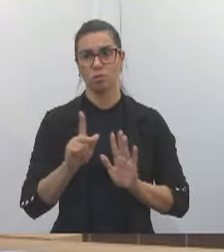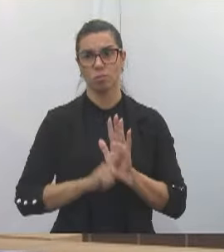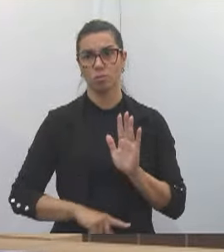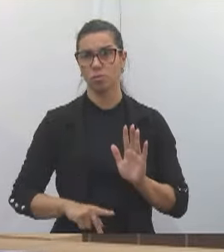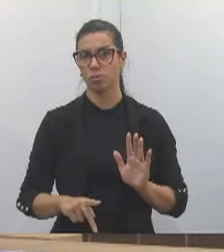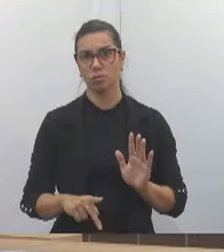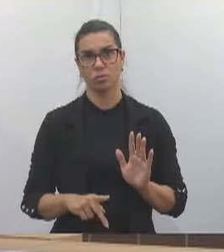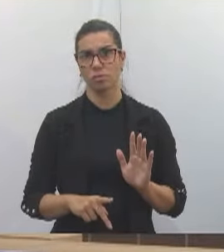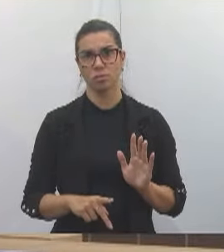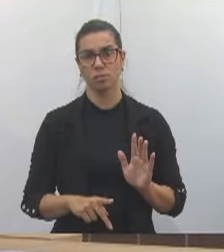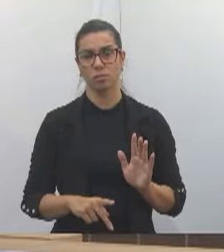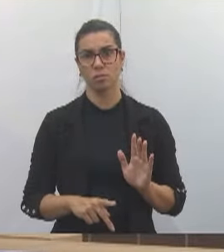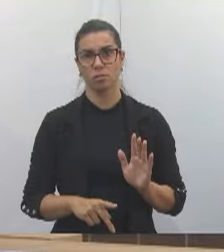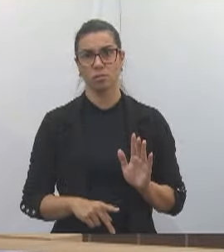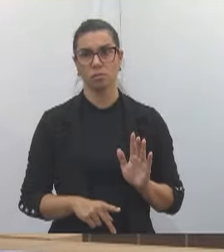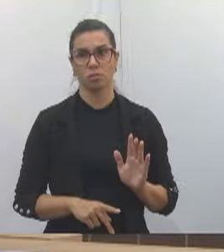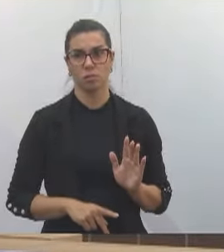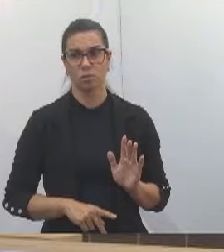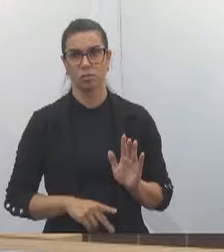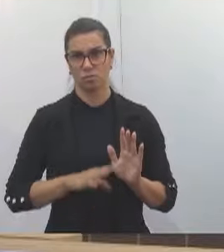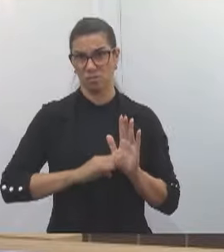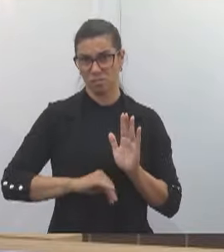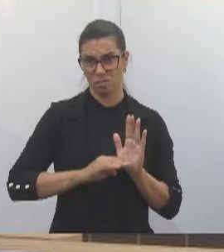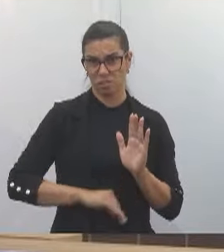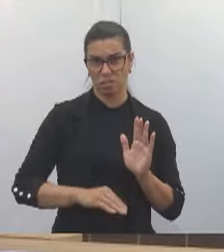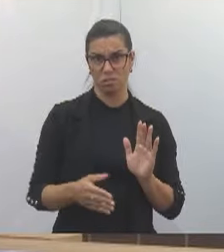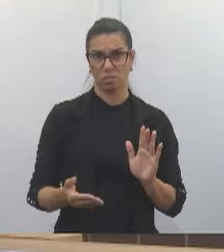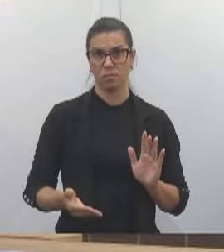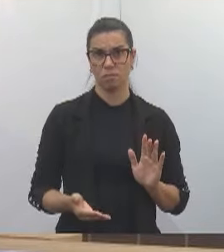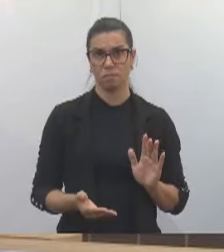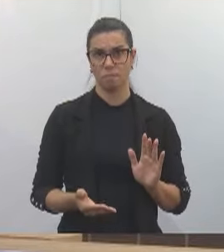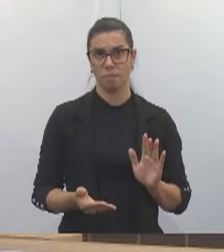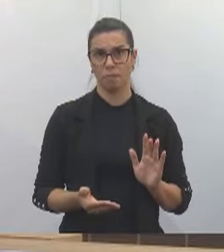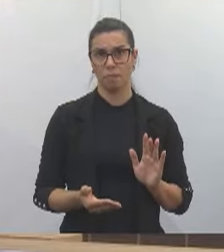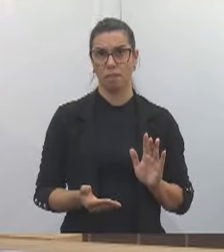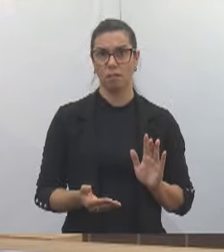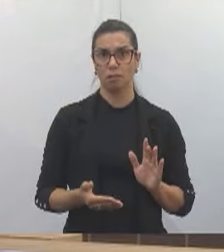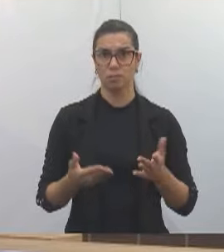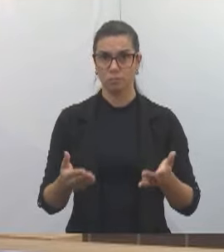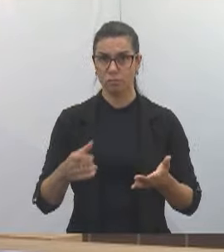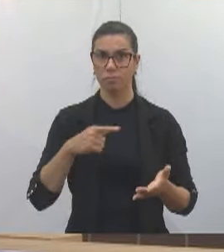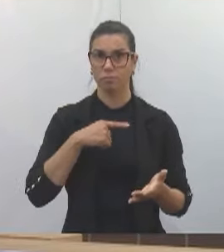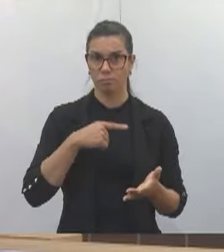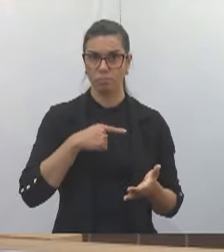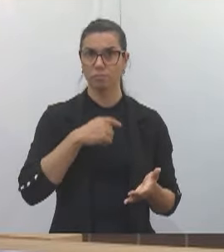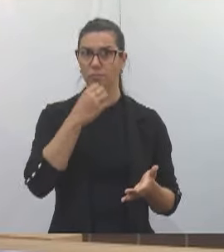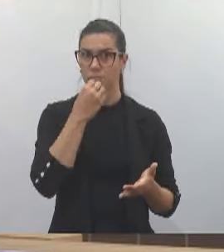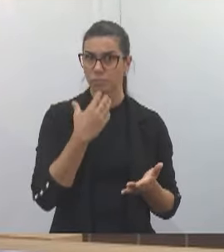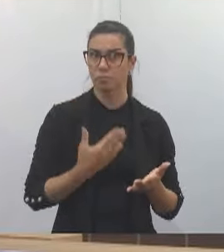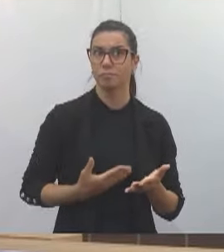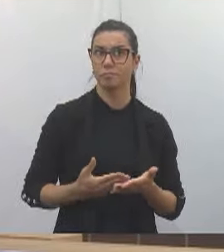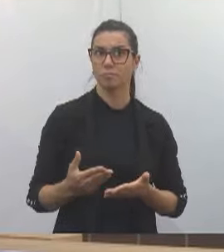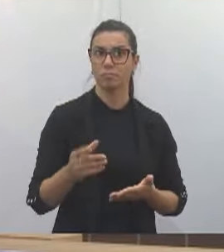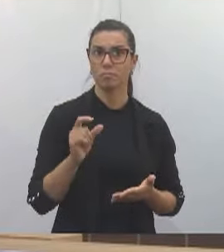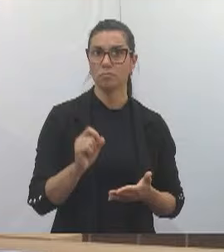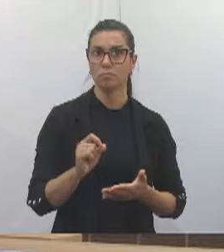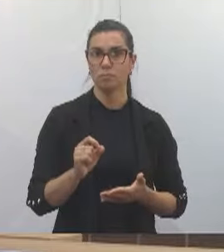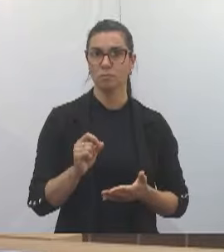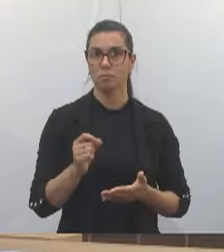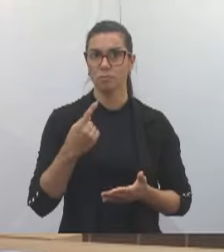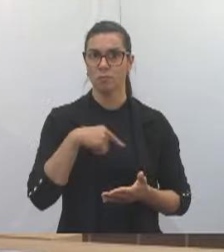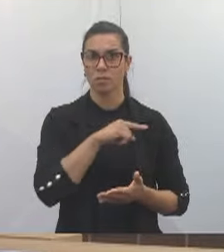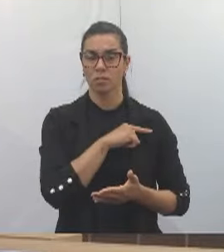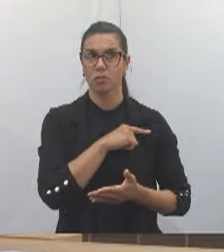projeto ele vai ser descartado? Então, quando se tem uma boa iniciativa, a